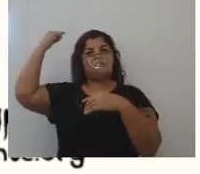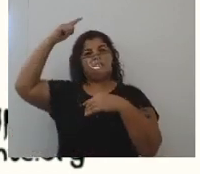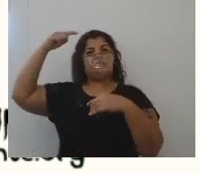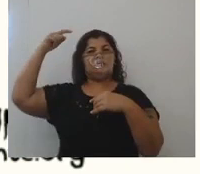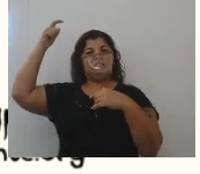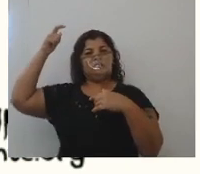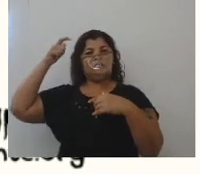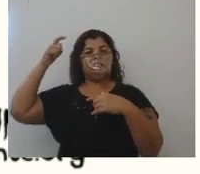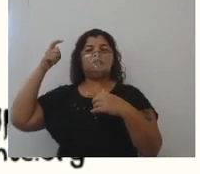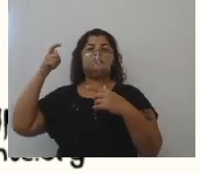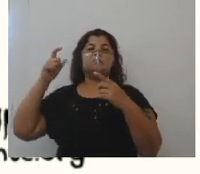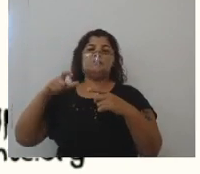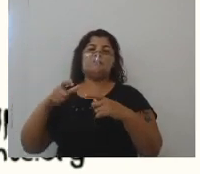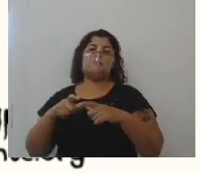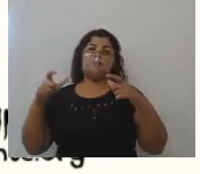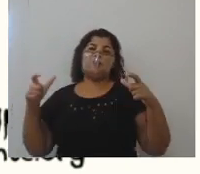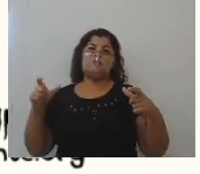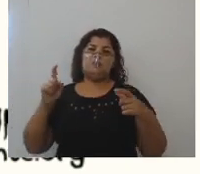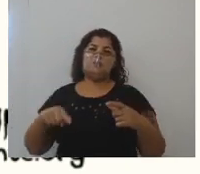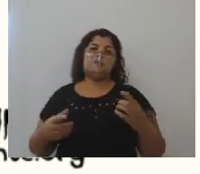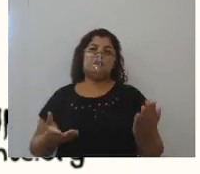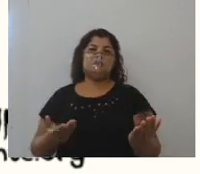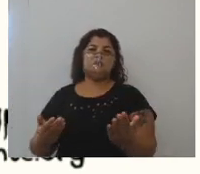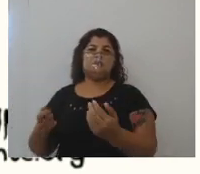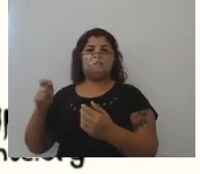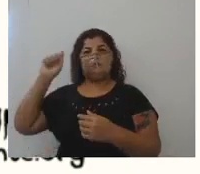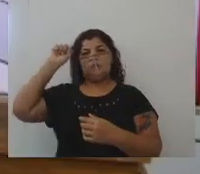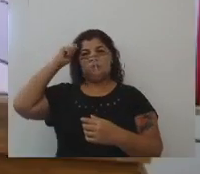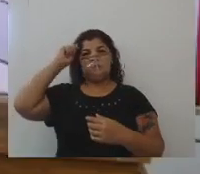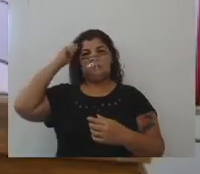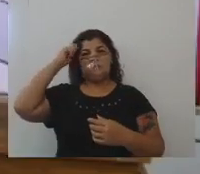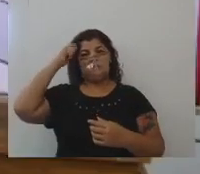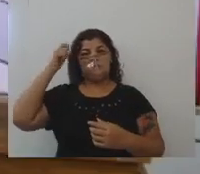e a maioria são jovens negros.